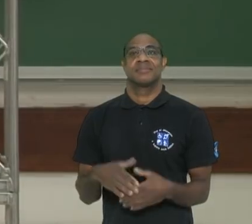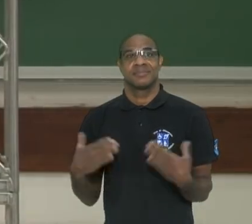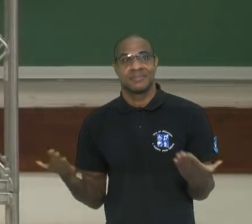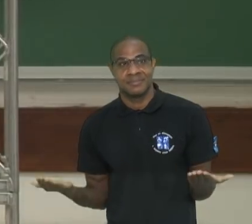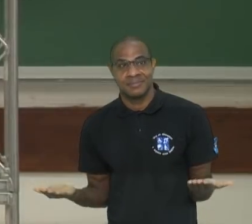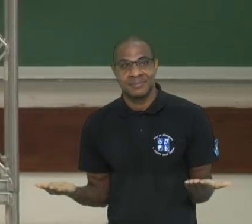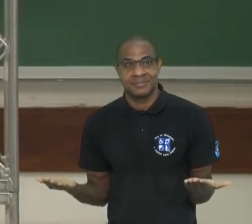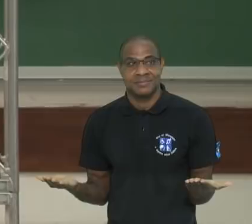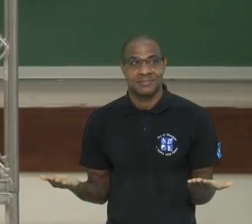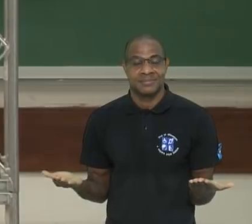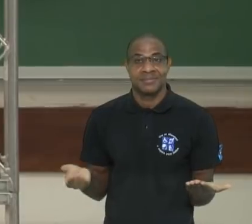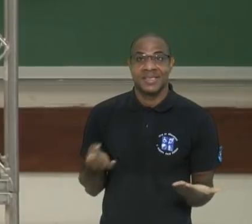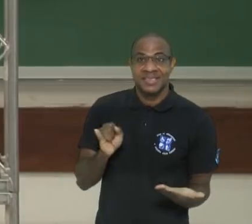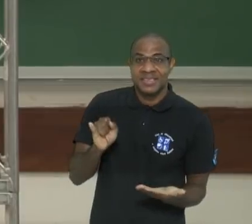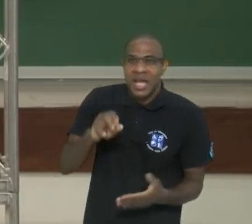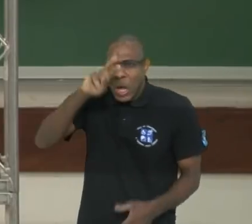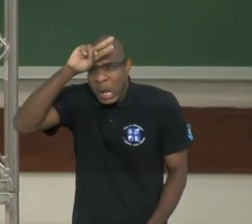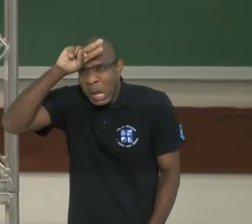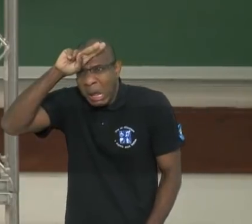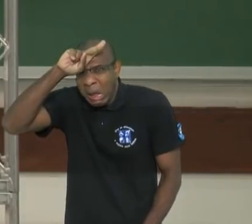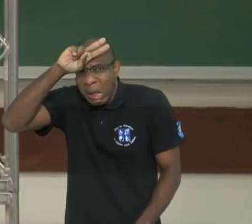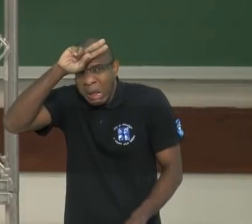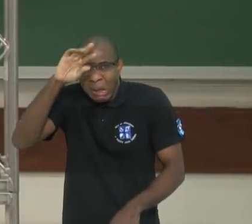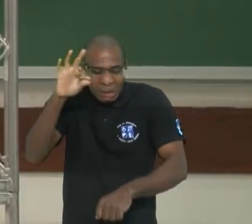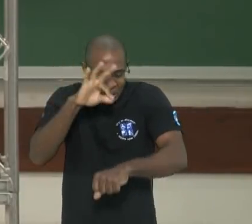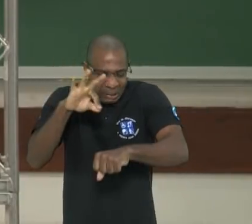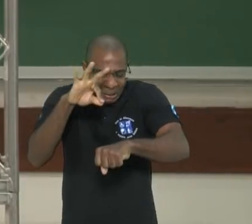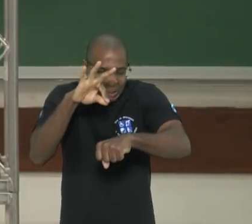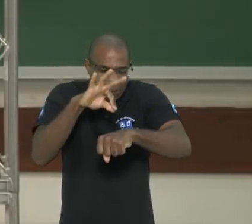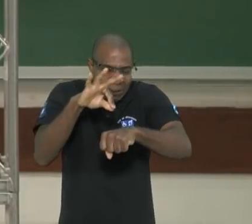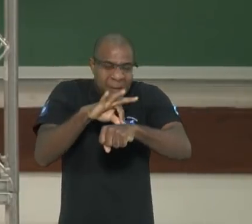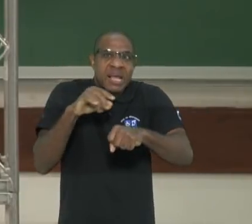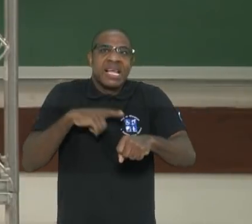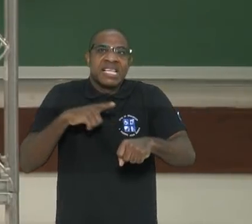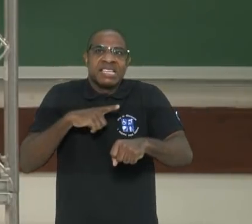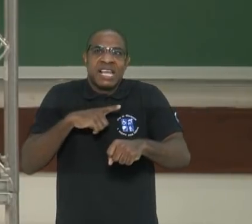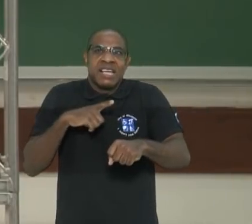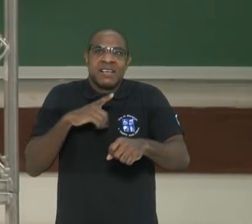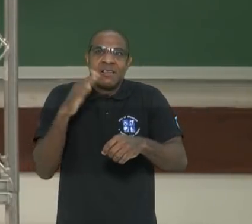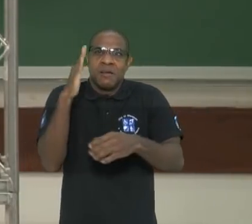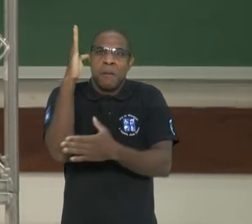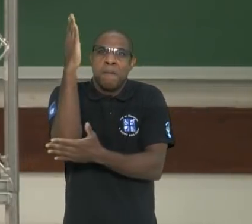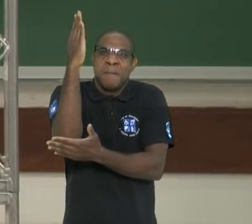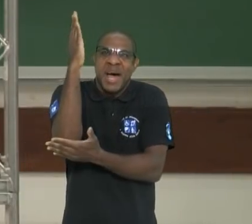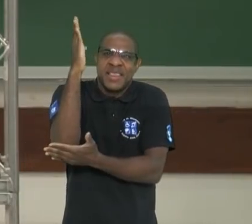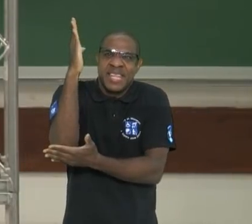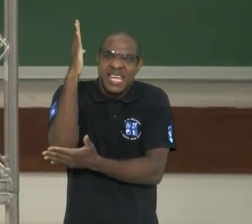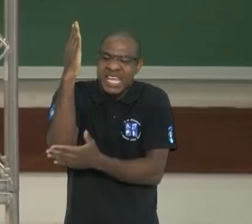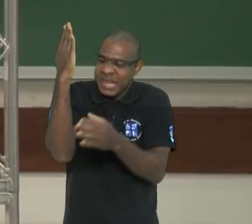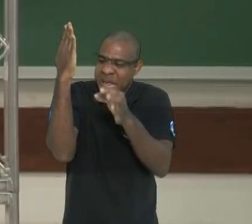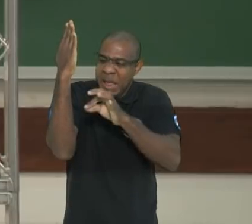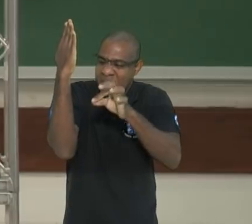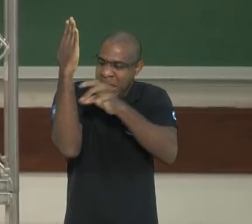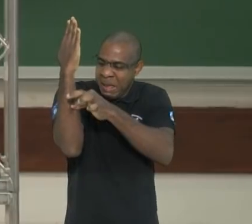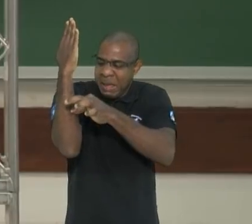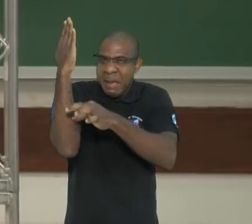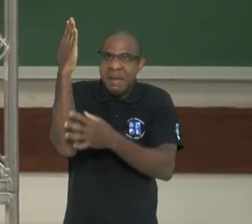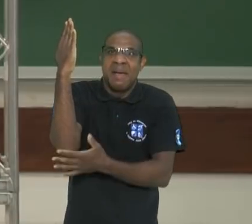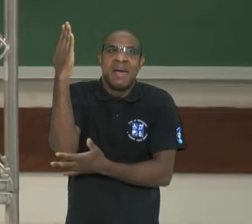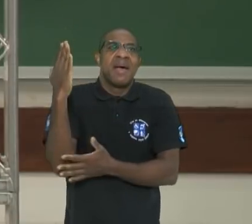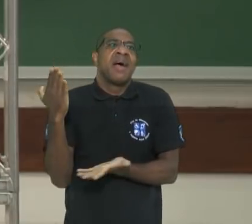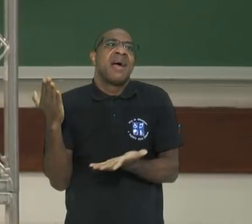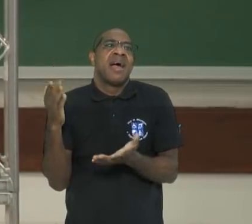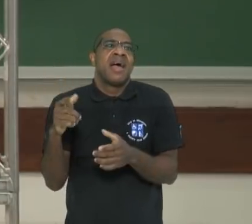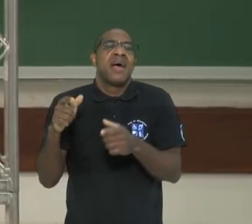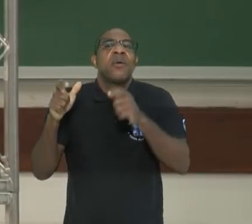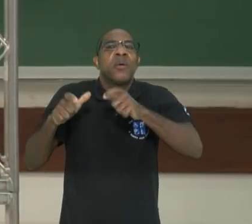pessoal, se é um insetinho que vive em frestas de madeira e gosta de oco de árvore, desses ambientes mais